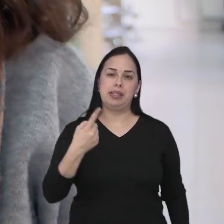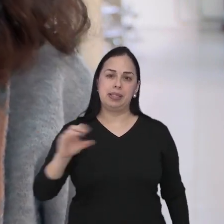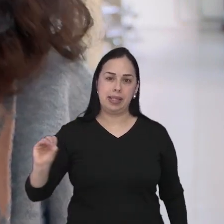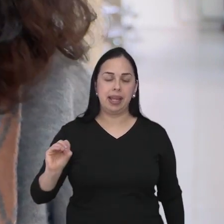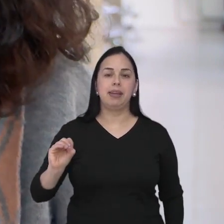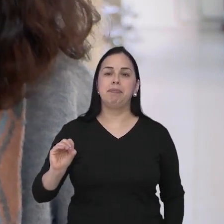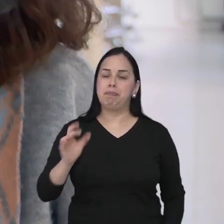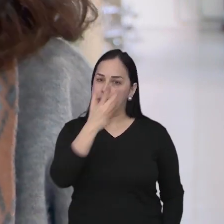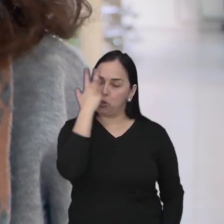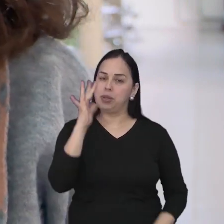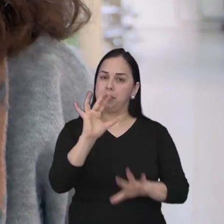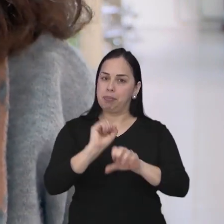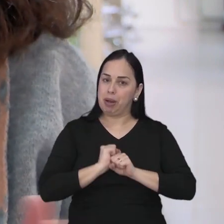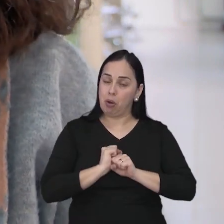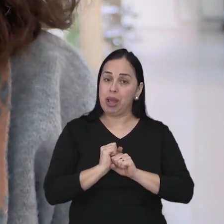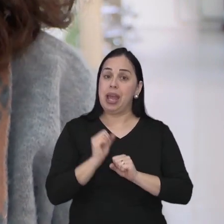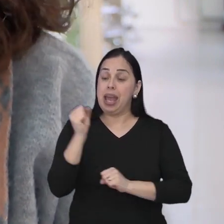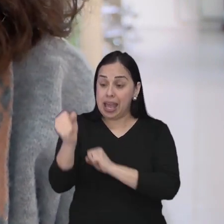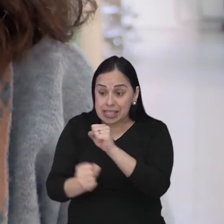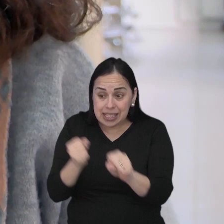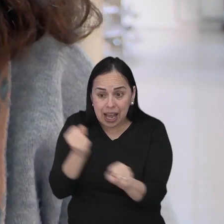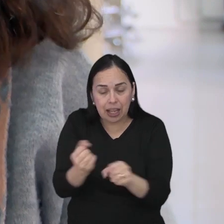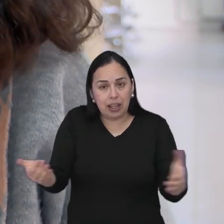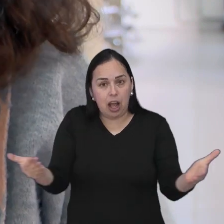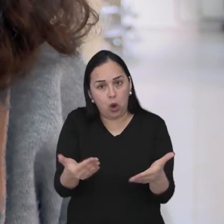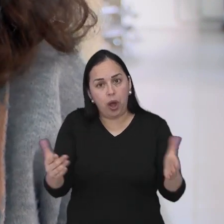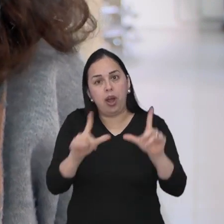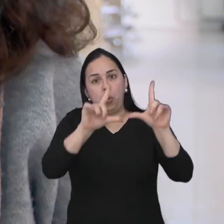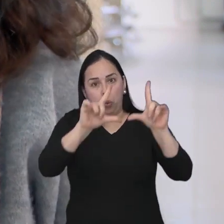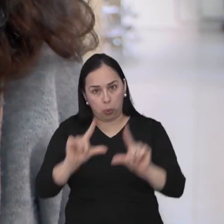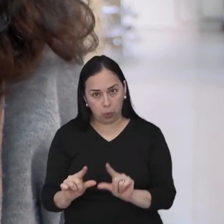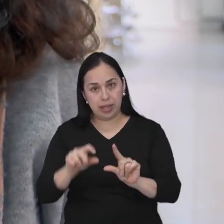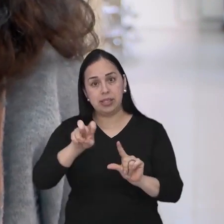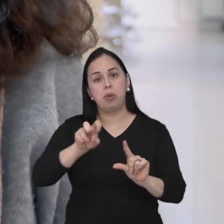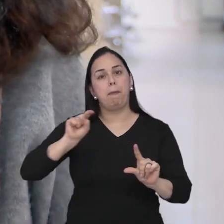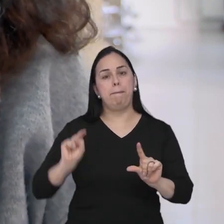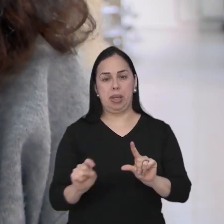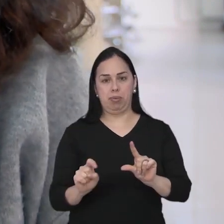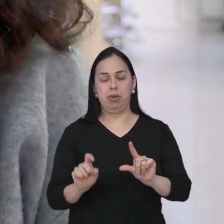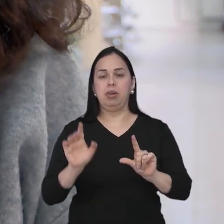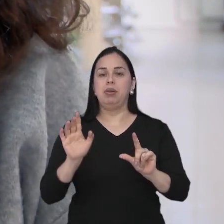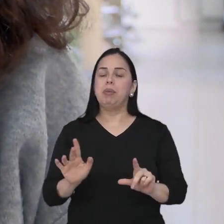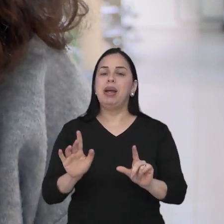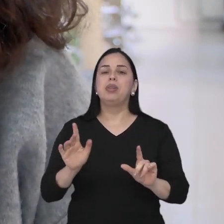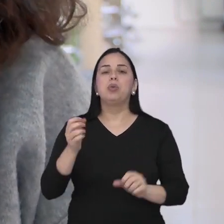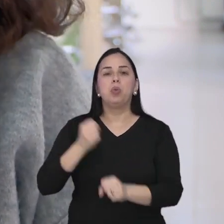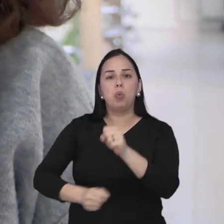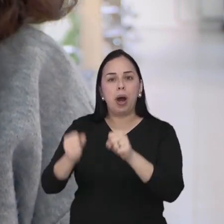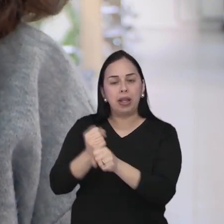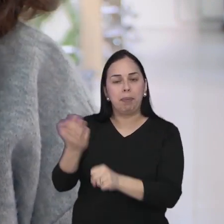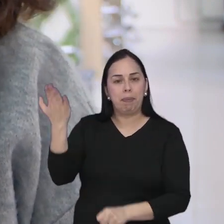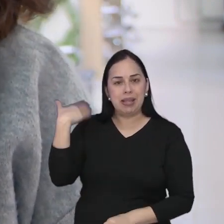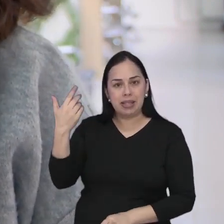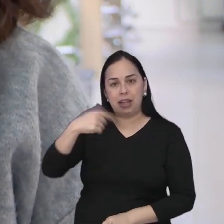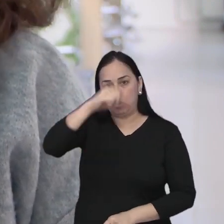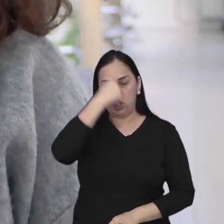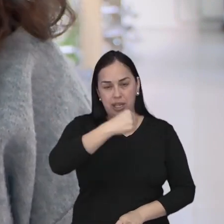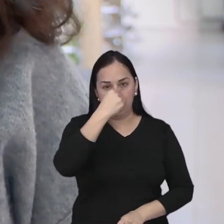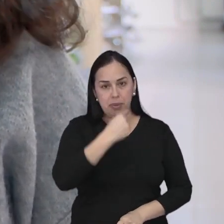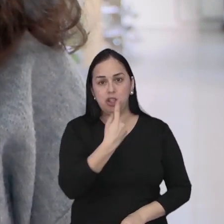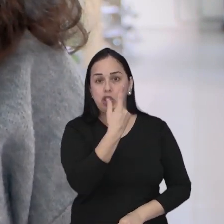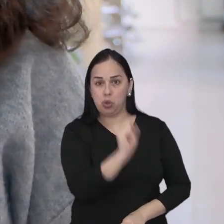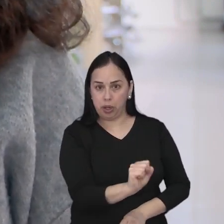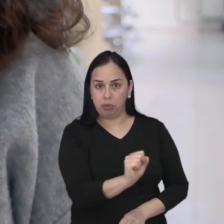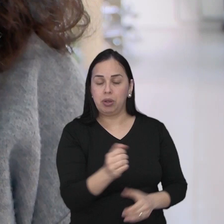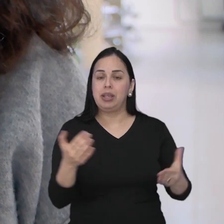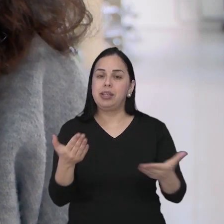Covid. Este ano diminuiu para 5.000. Influenza, a gente teve 18 casos ano passado e 20 esse ano.